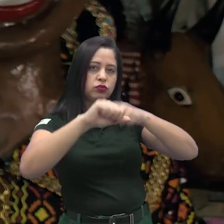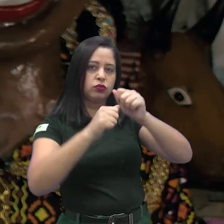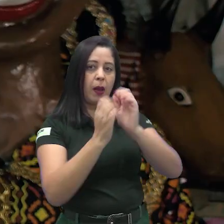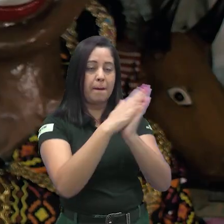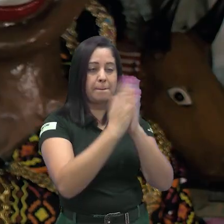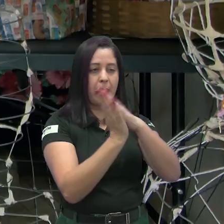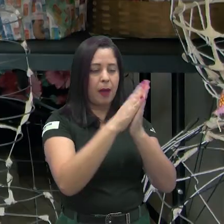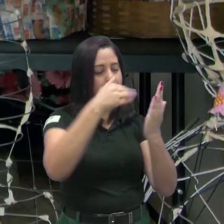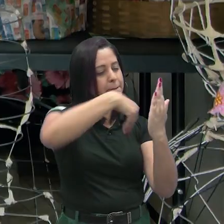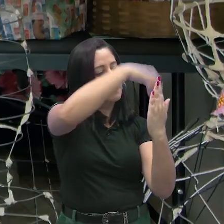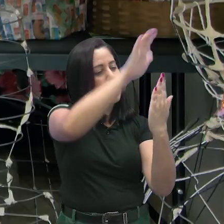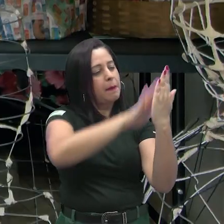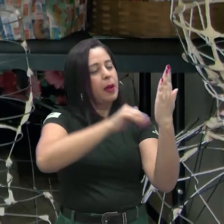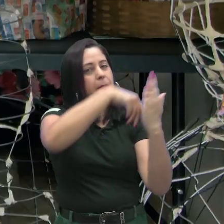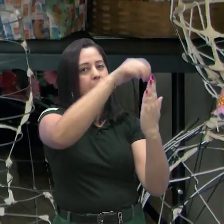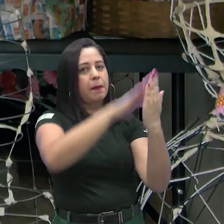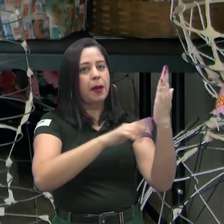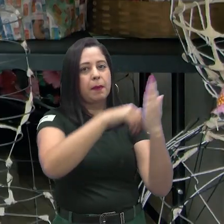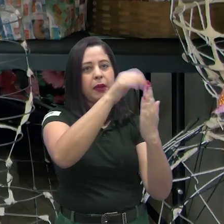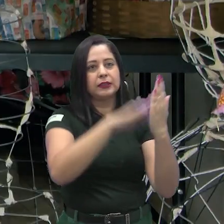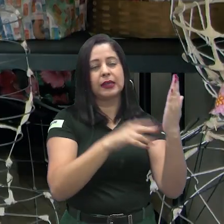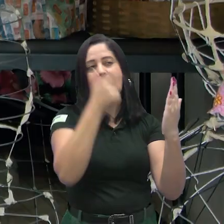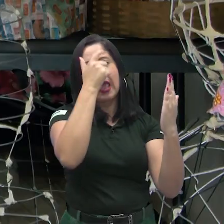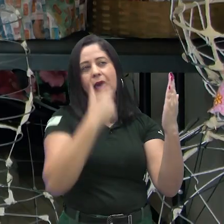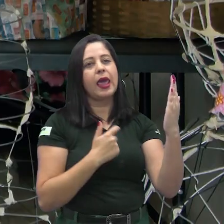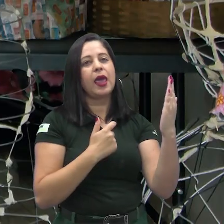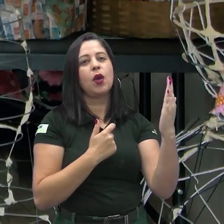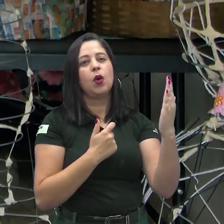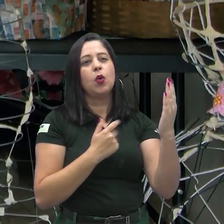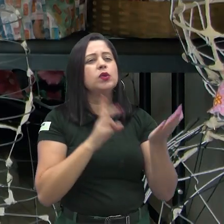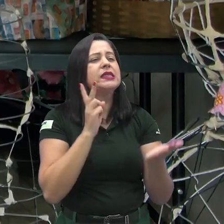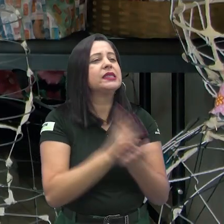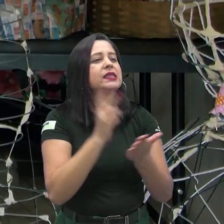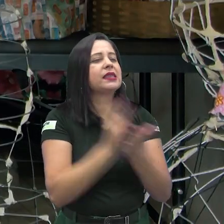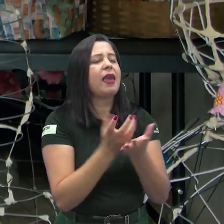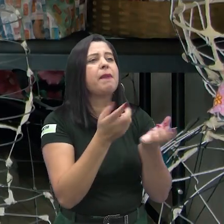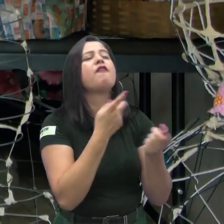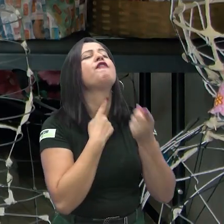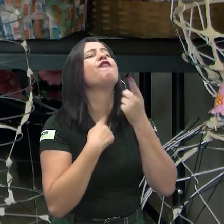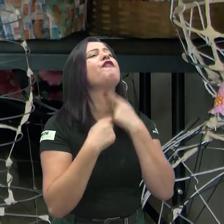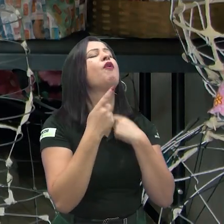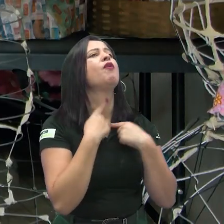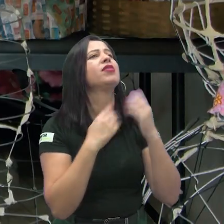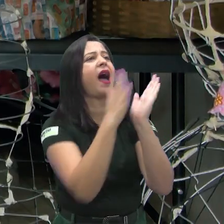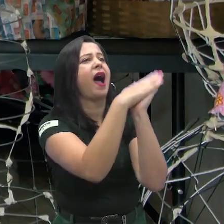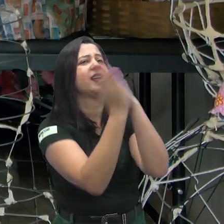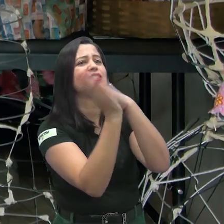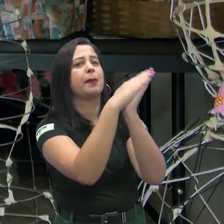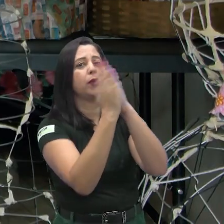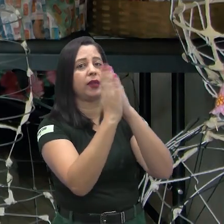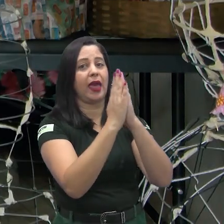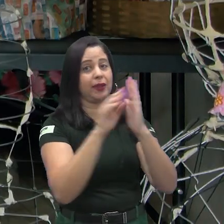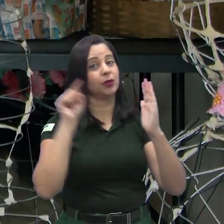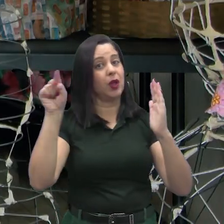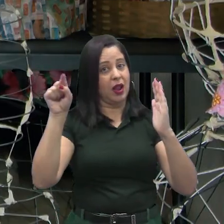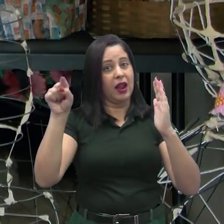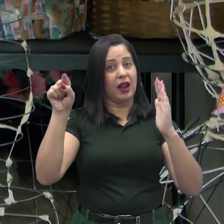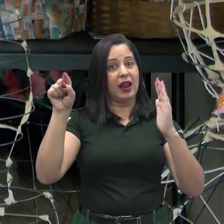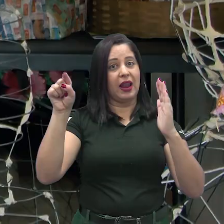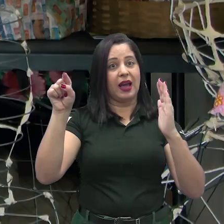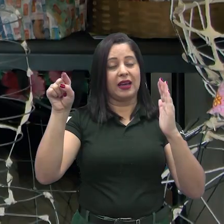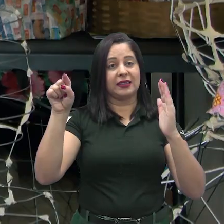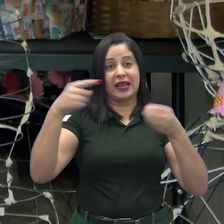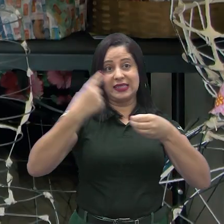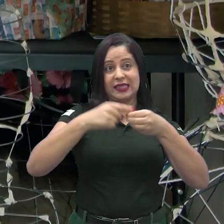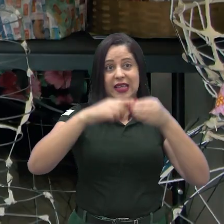da pintura. O interesse de fazer os bonecos começou desde pequeno, quando eu era criança, em São Bento do Sapucaí. Lá